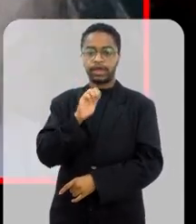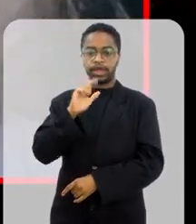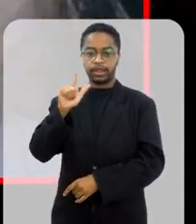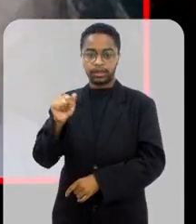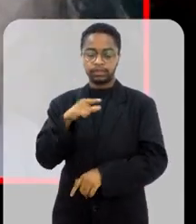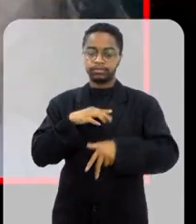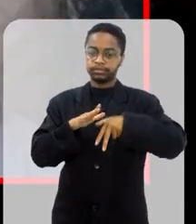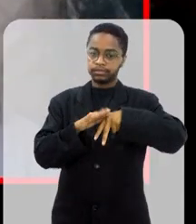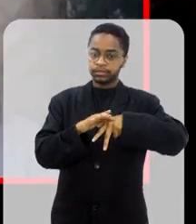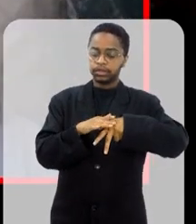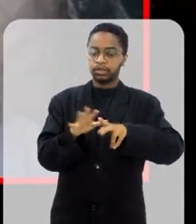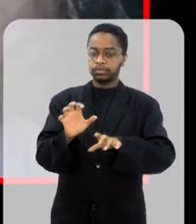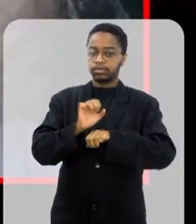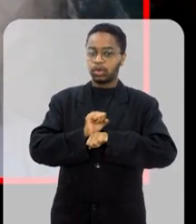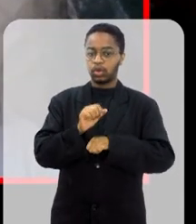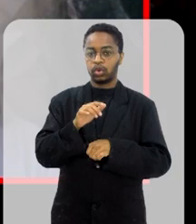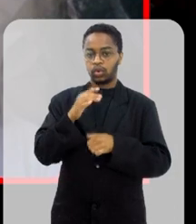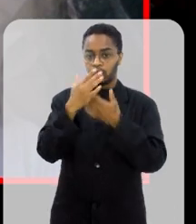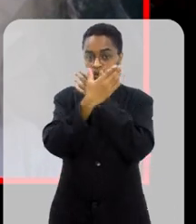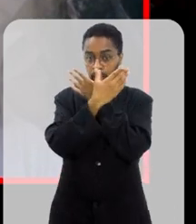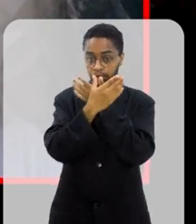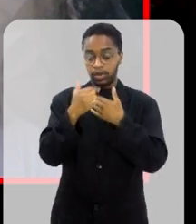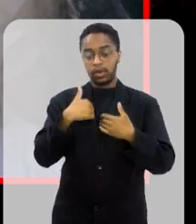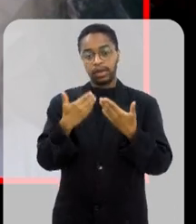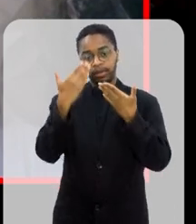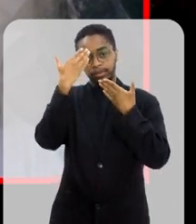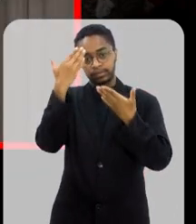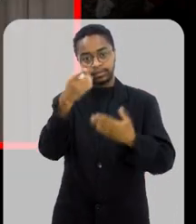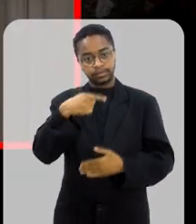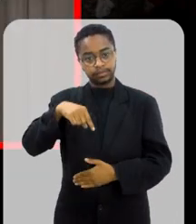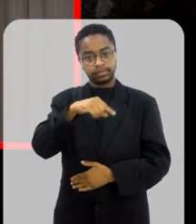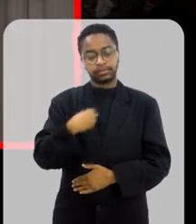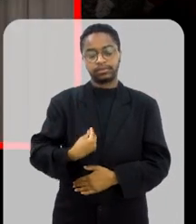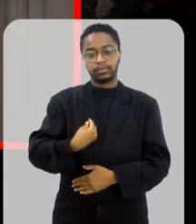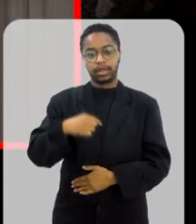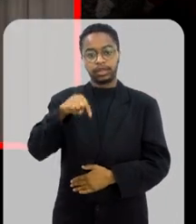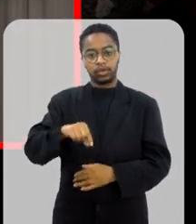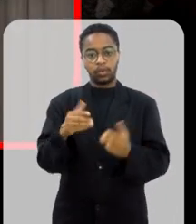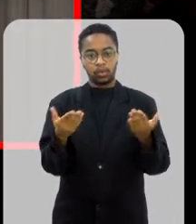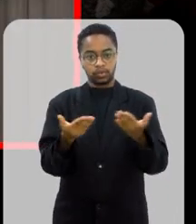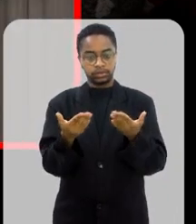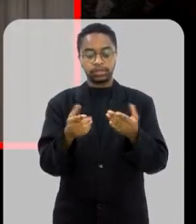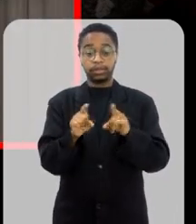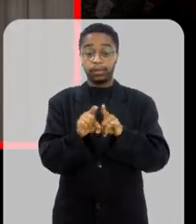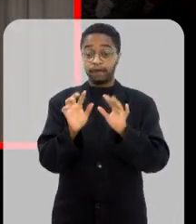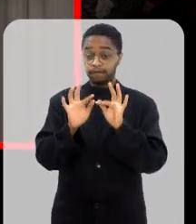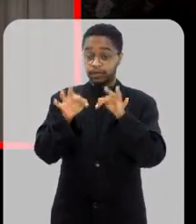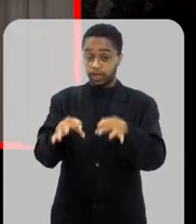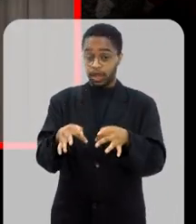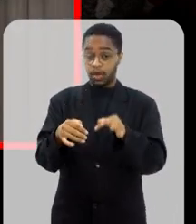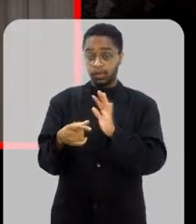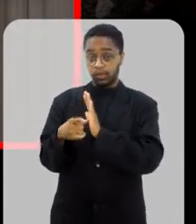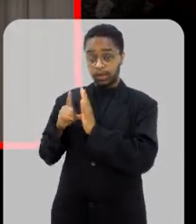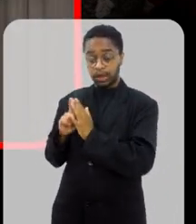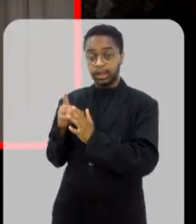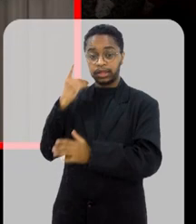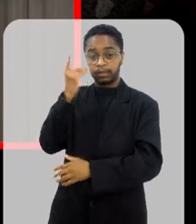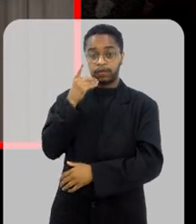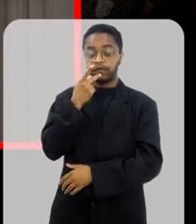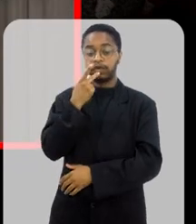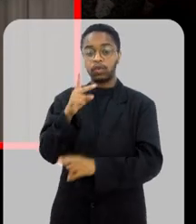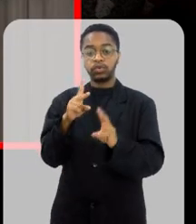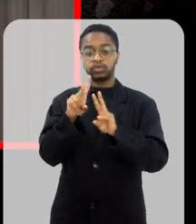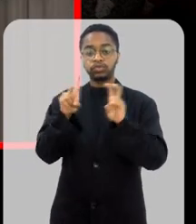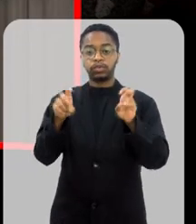lúpus. Agradeço mais uma vez a presença de vocês no programa de hoje. Doutor, no final do bloco anterior, o deputado Munir Neto falou